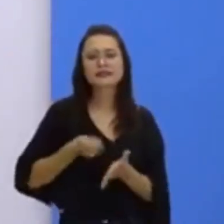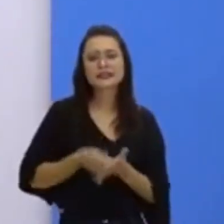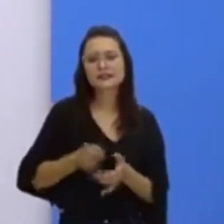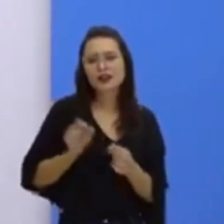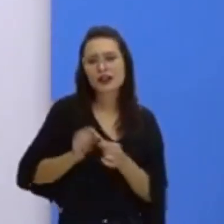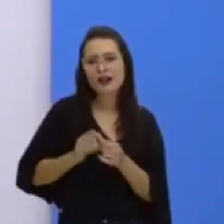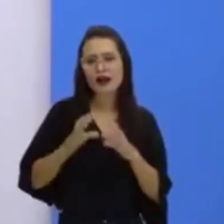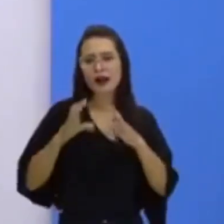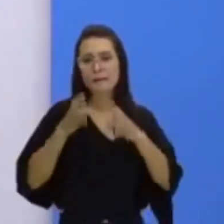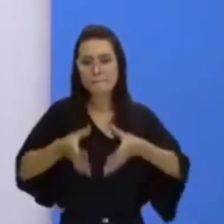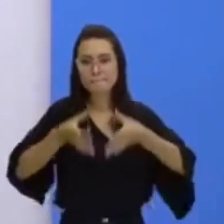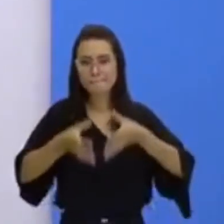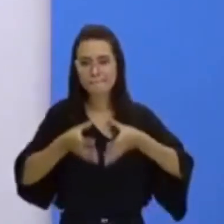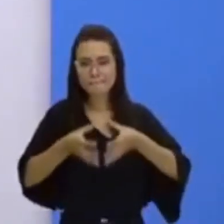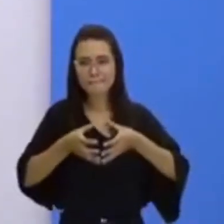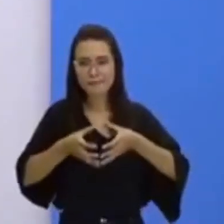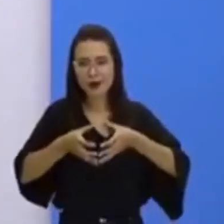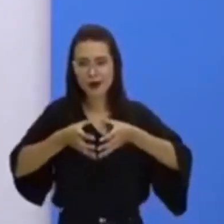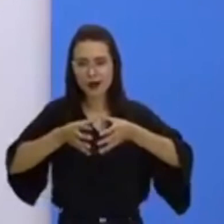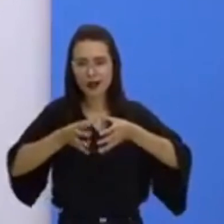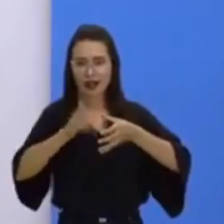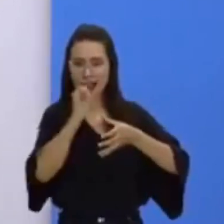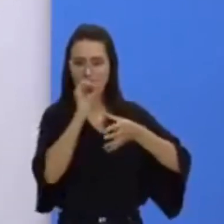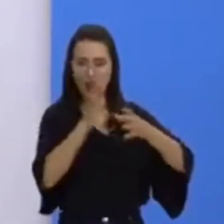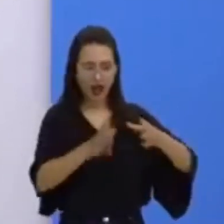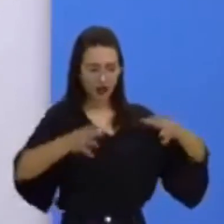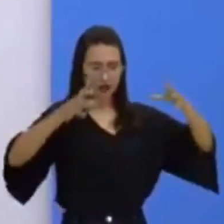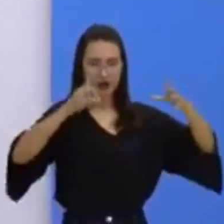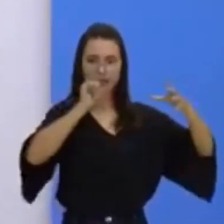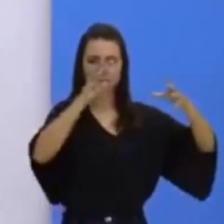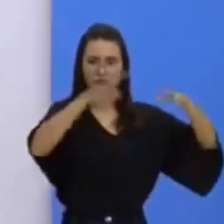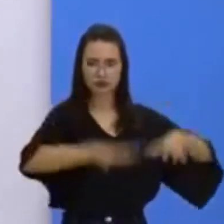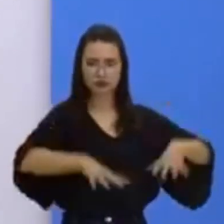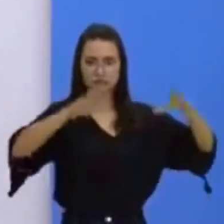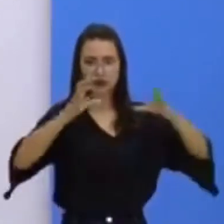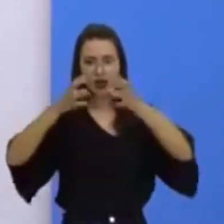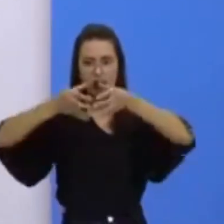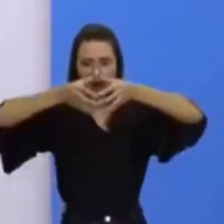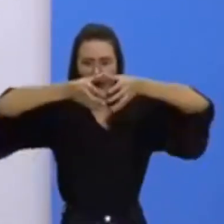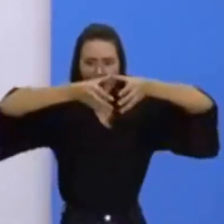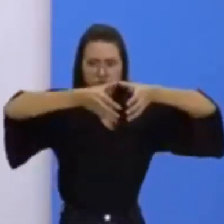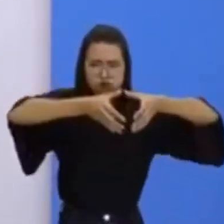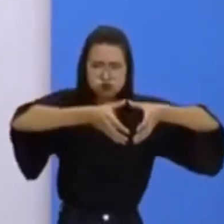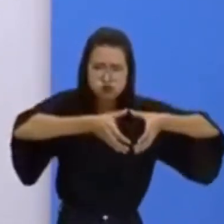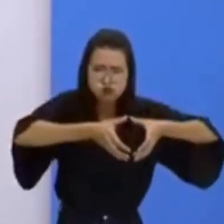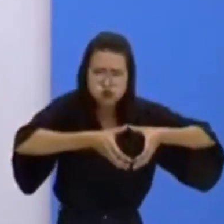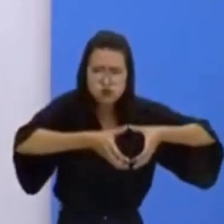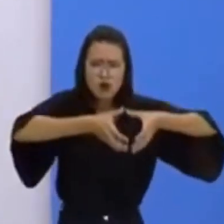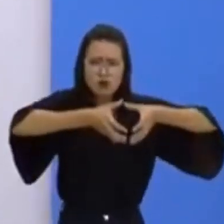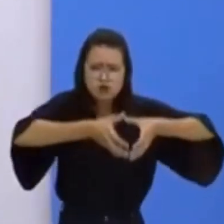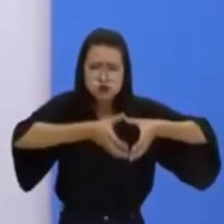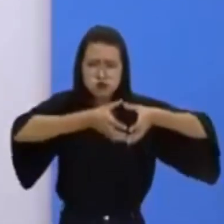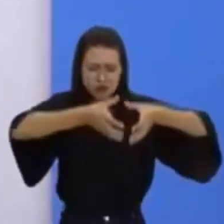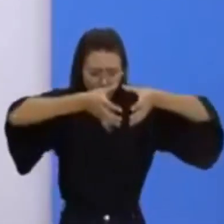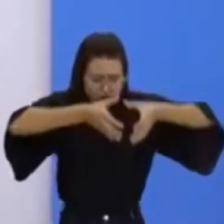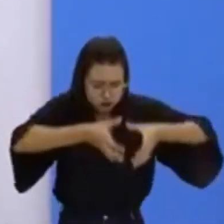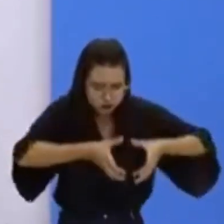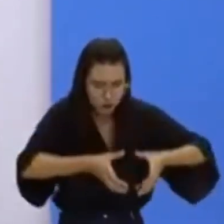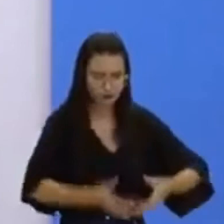bola na água, você vê que tem a maior dificuldade de fazer isso, né? E a bola sempre dá um jeito de subir e escapar da sua